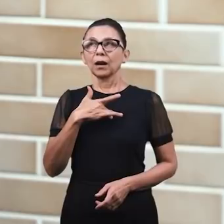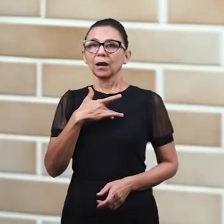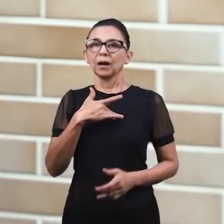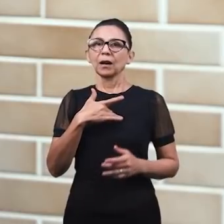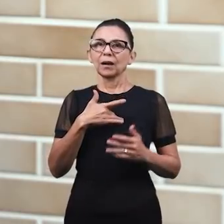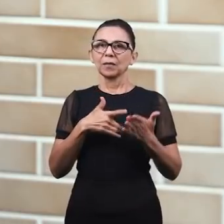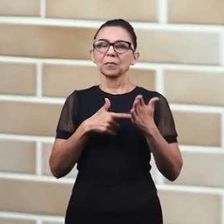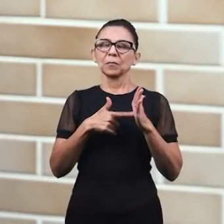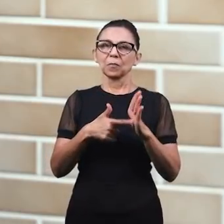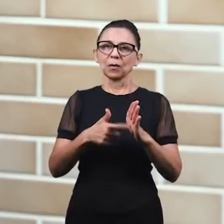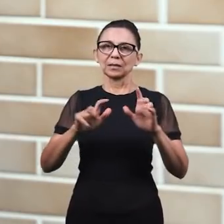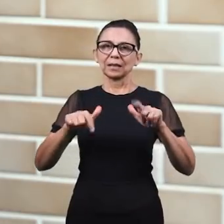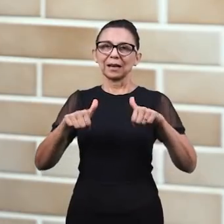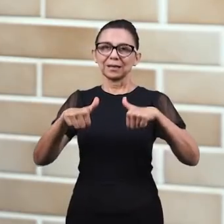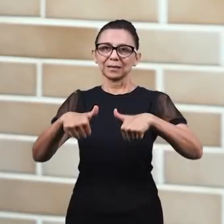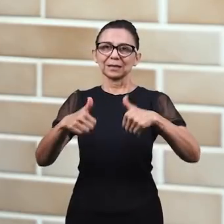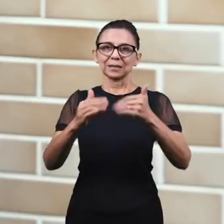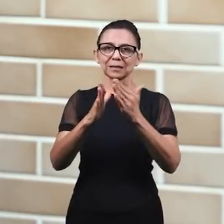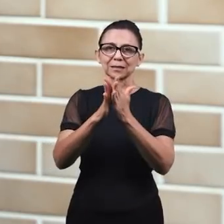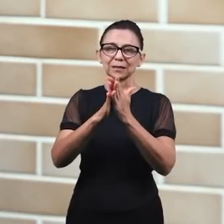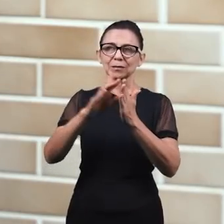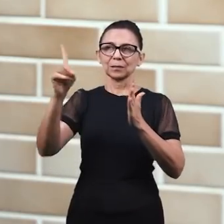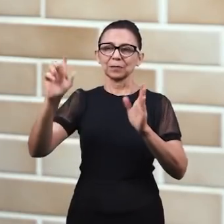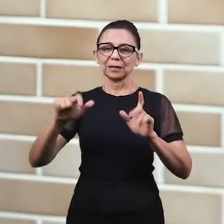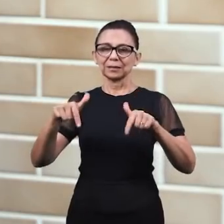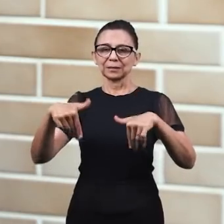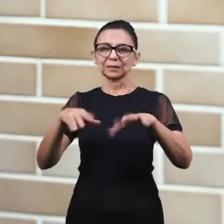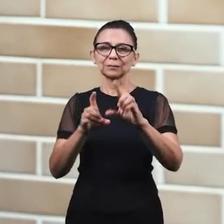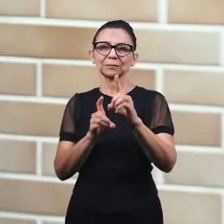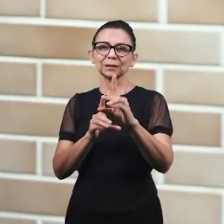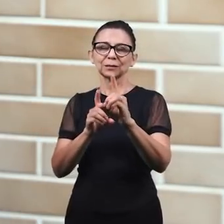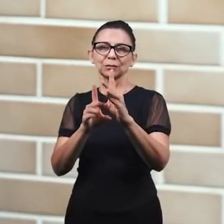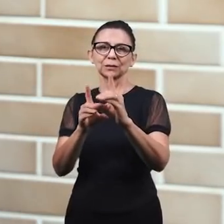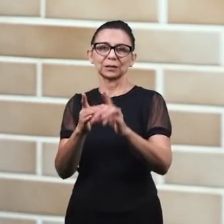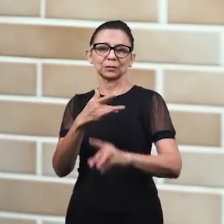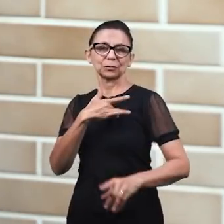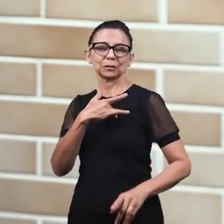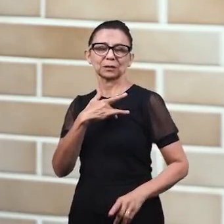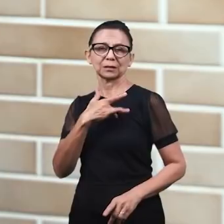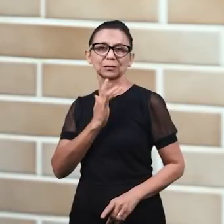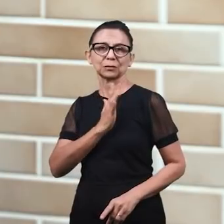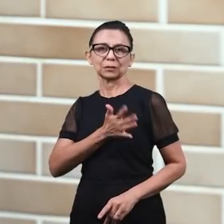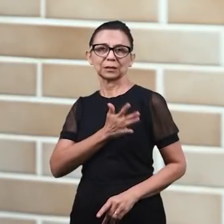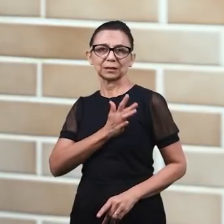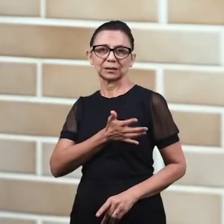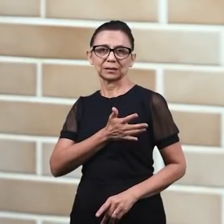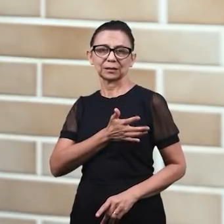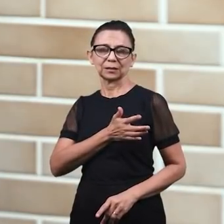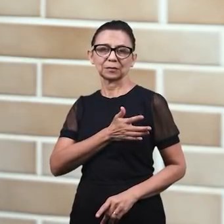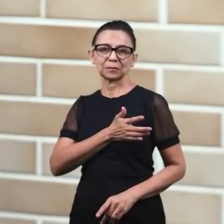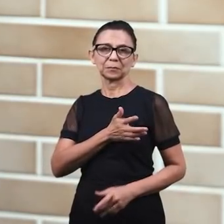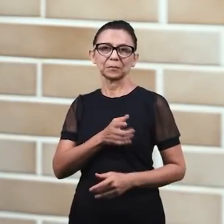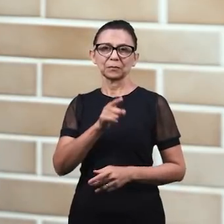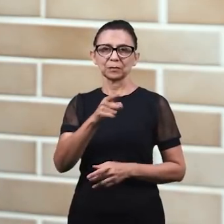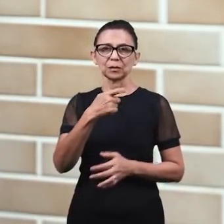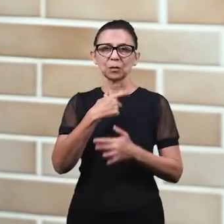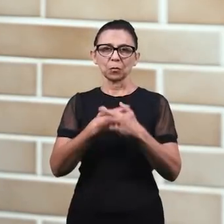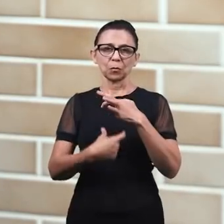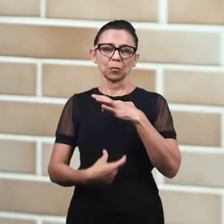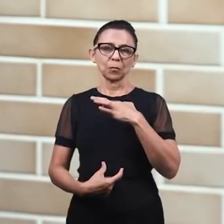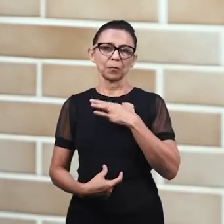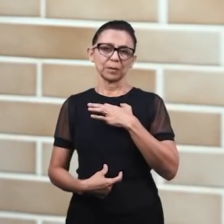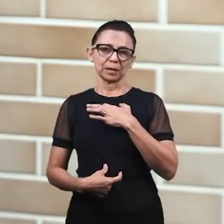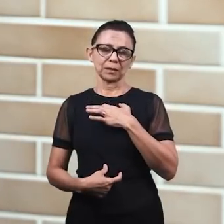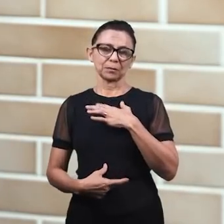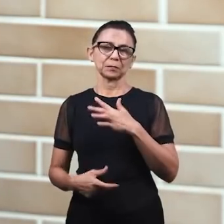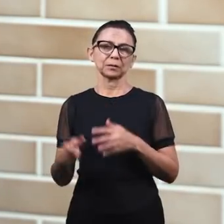efeito da palavra do Senhor, da doutrina, tocando o seu coração como um obreiro da igreja aí em